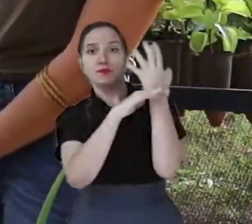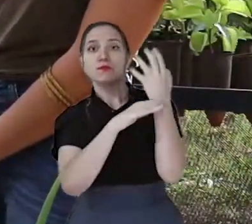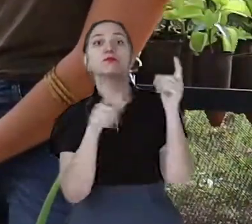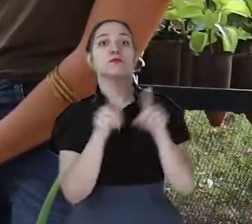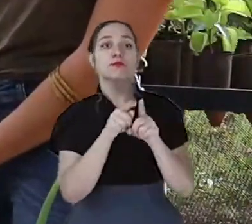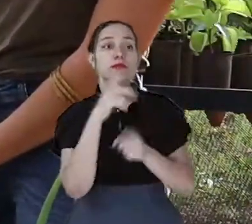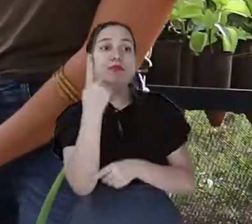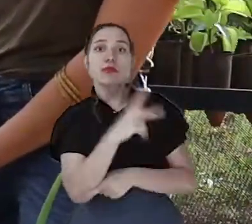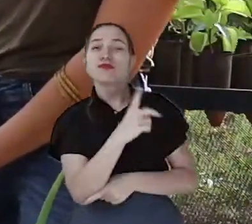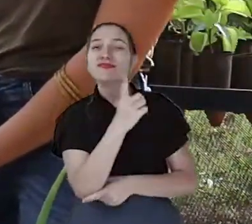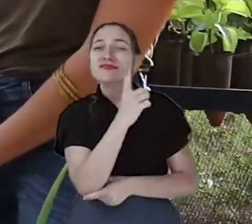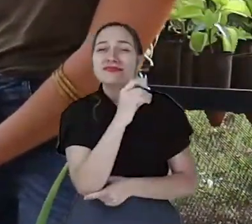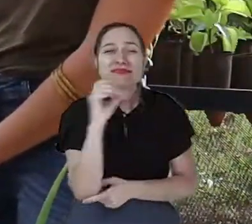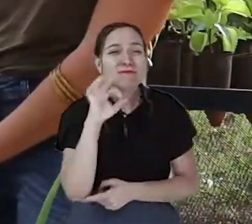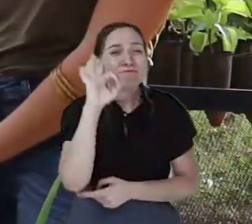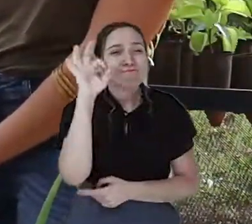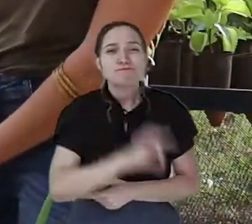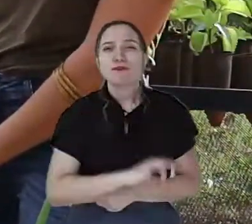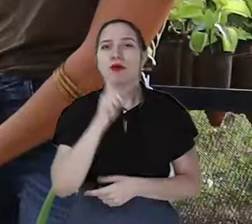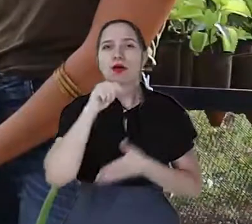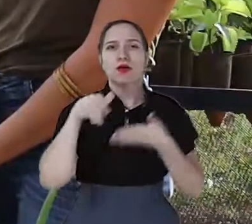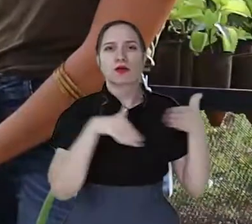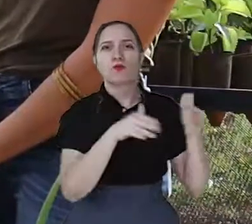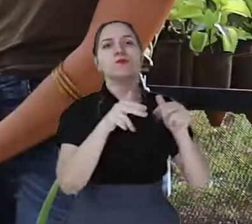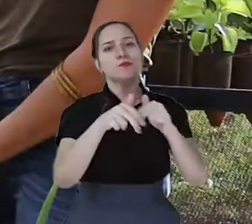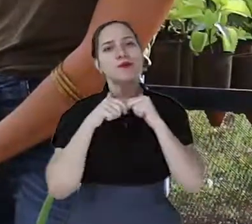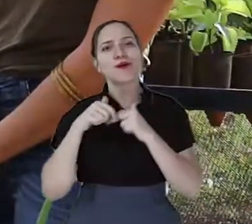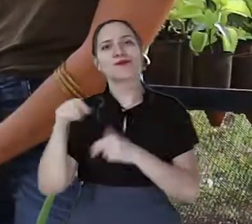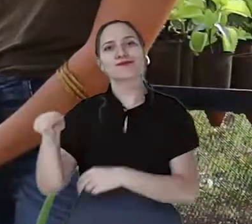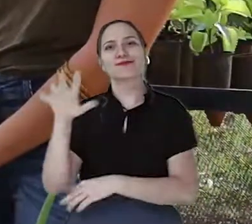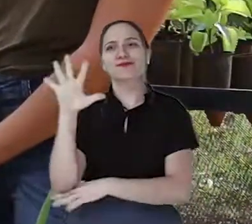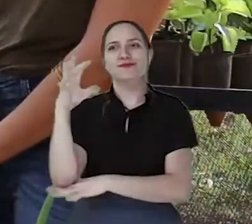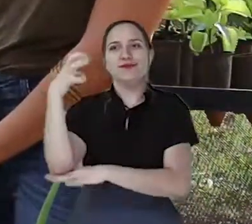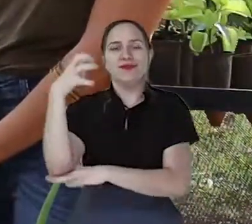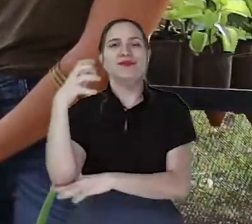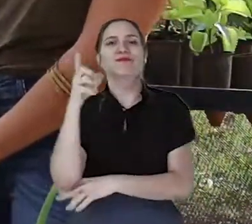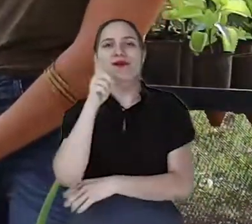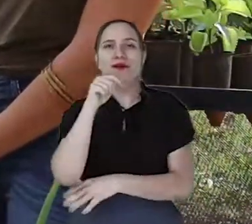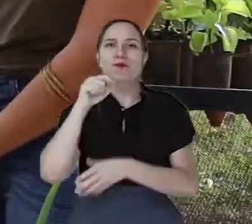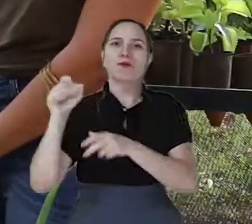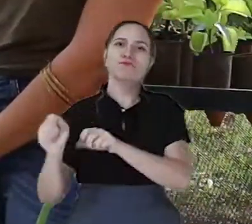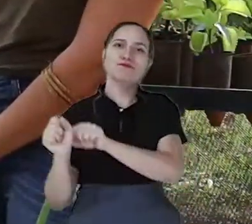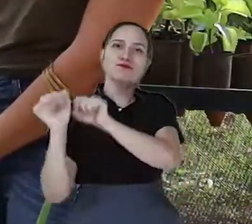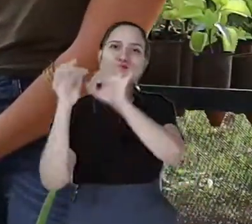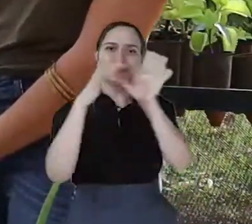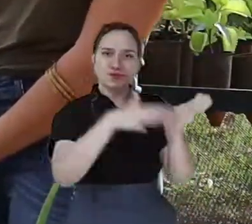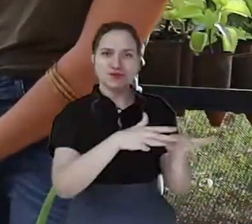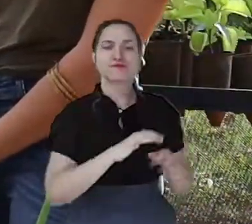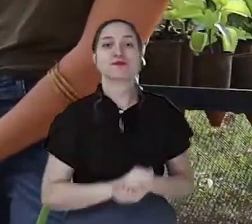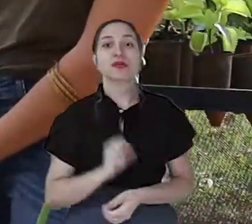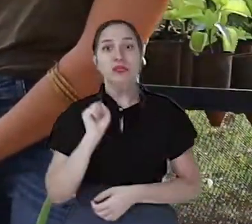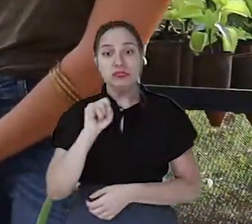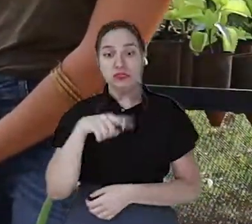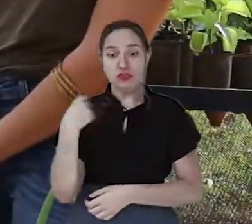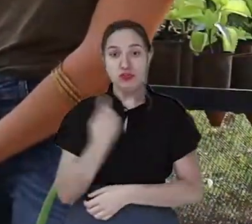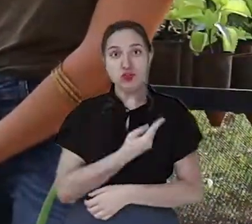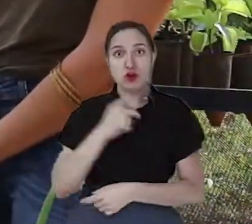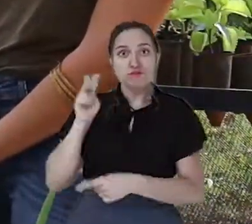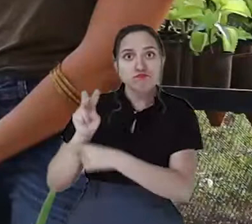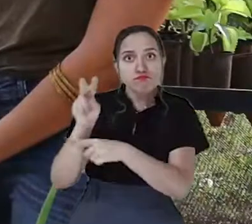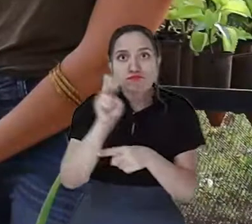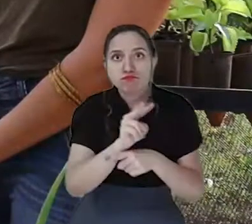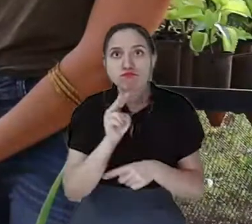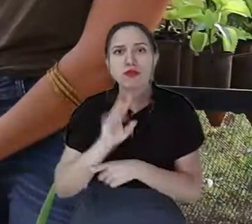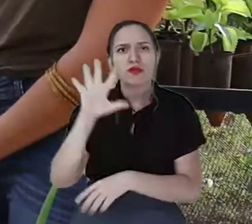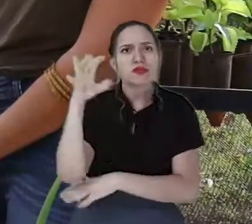Cerrado, se nós não ajudarmos a preservar o Cerrado, nós não só estaremos, né, acabando com o nosso patrimônio, com o nosso lugar de